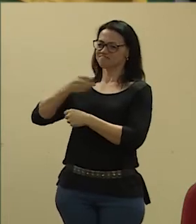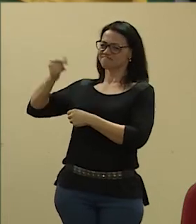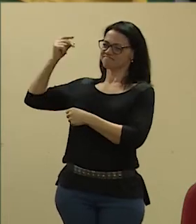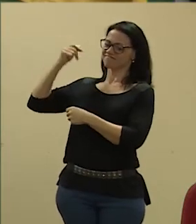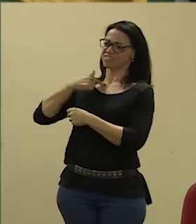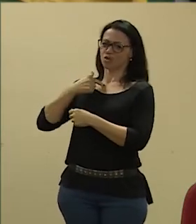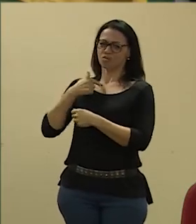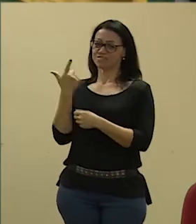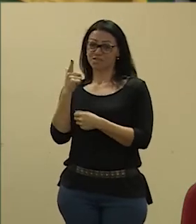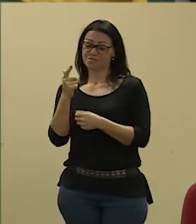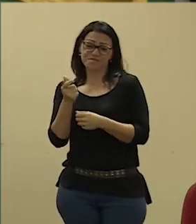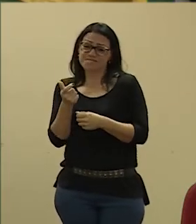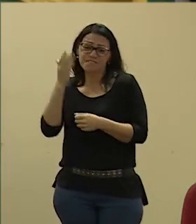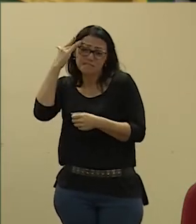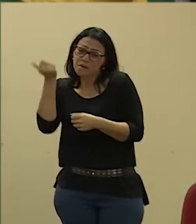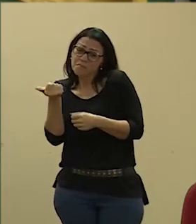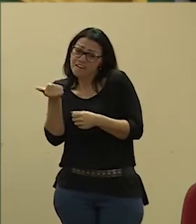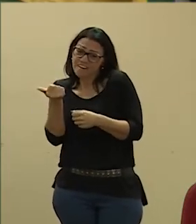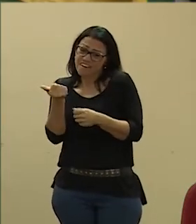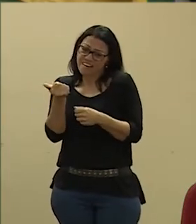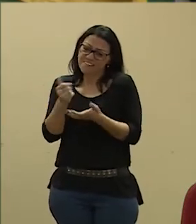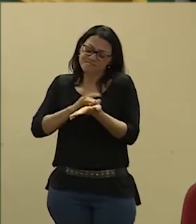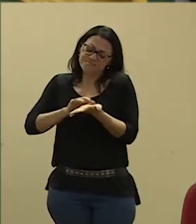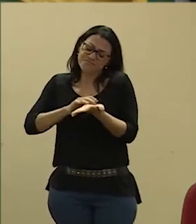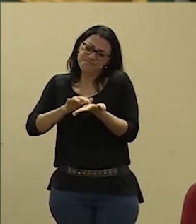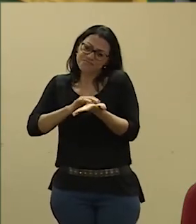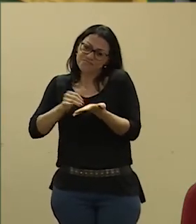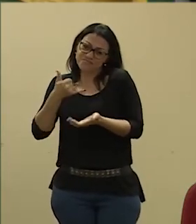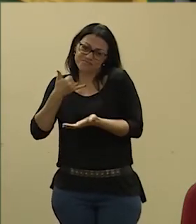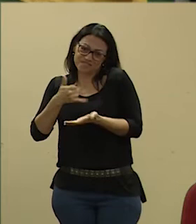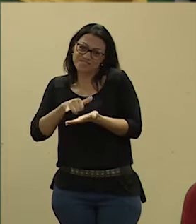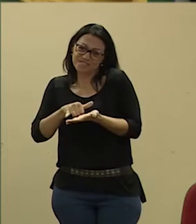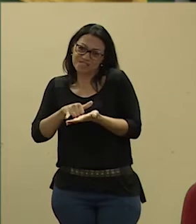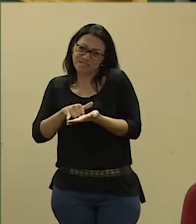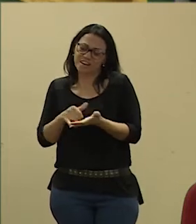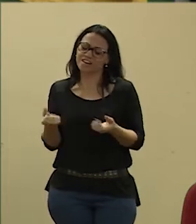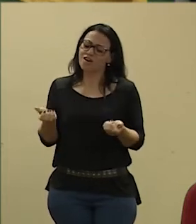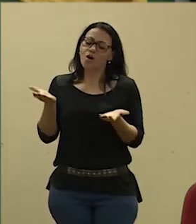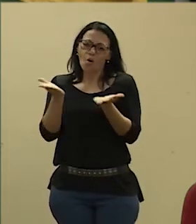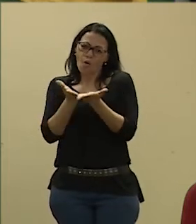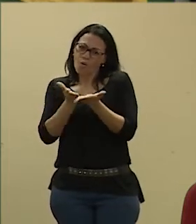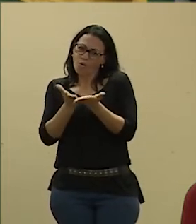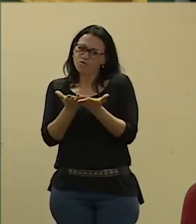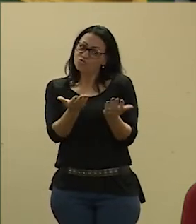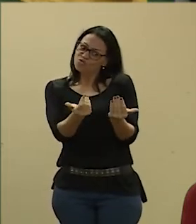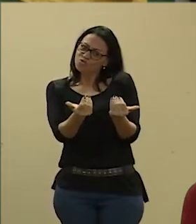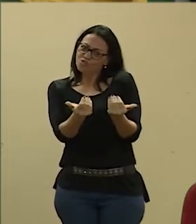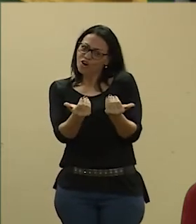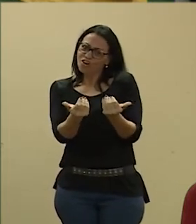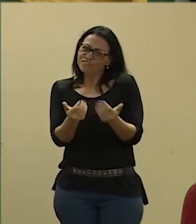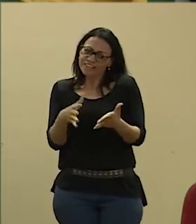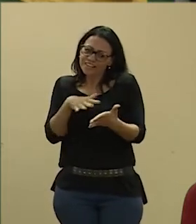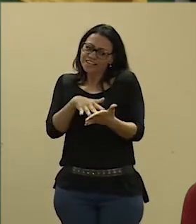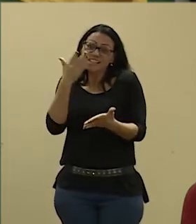de novo é hoje em dia não há gente ele está a aaa há um bolso de distância né três toques ali ele consegue acessar a informação de novo então